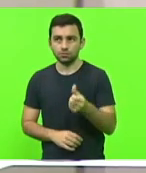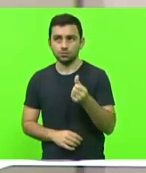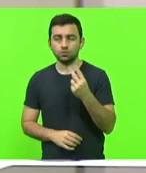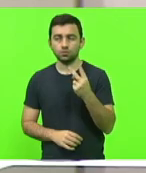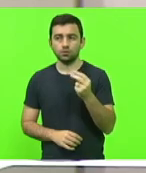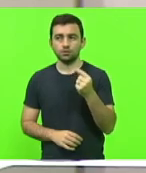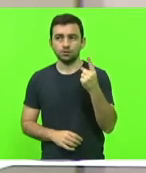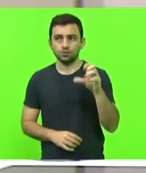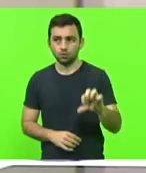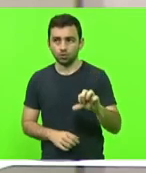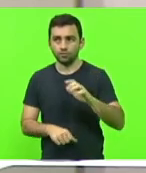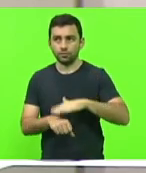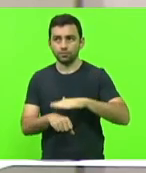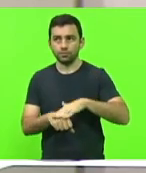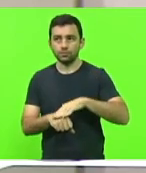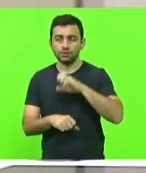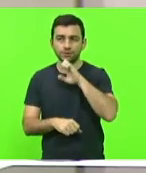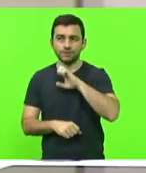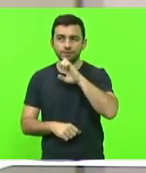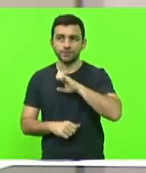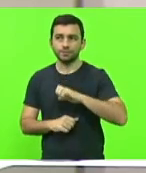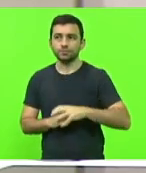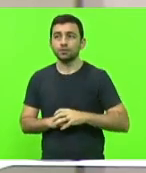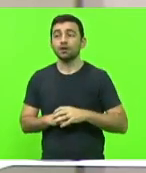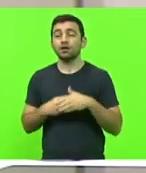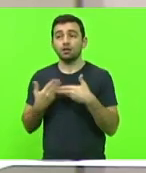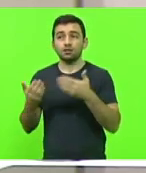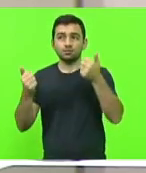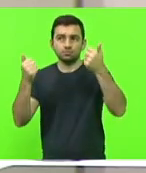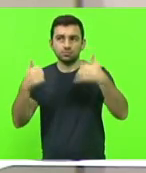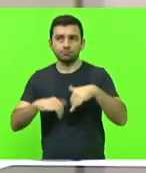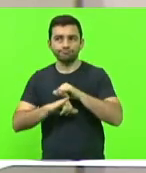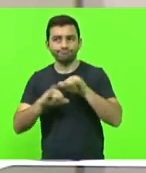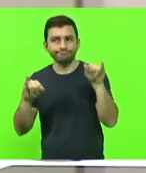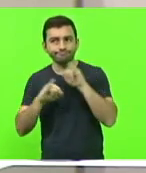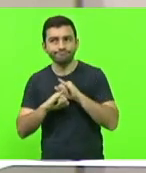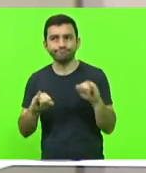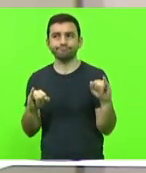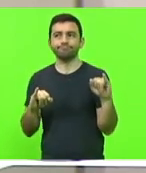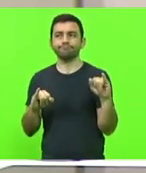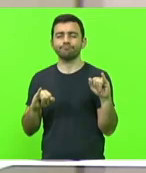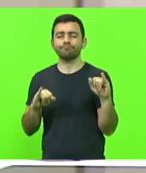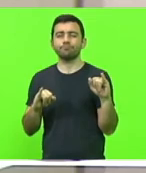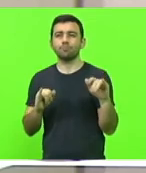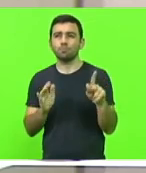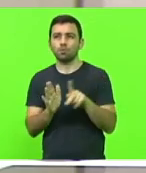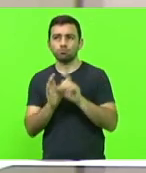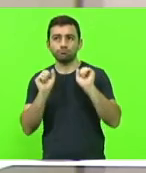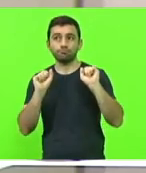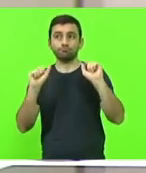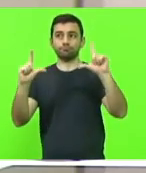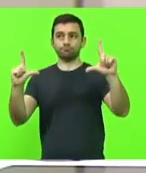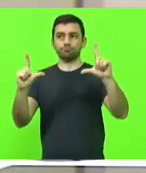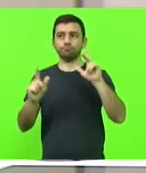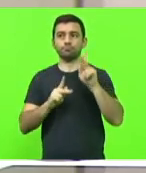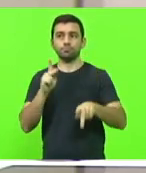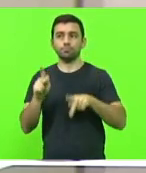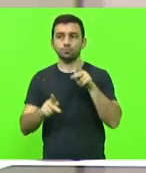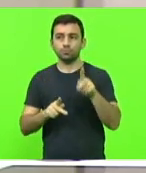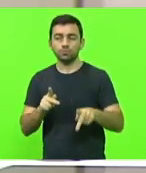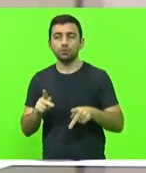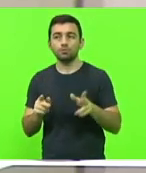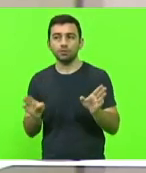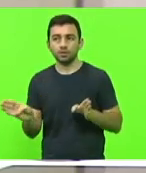0366.6/2019. Deputado Felipe Estevão, dispõe sobre campanha publicitária de alerta para a população sobre o período